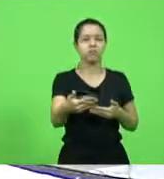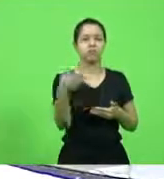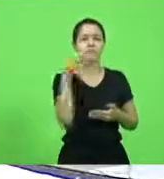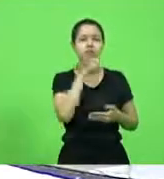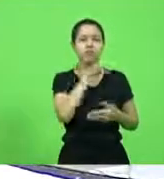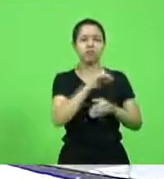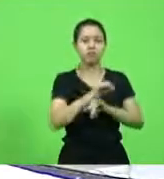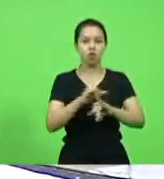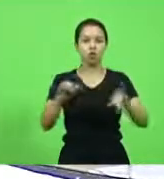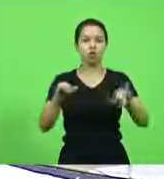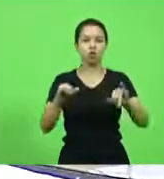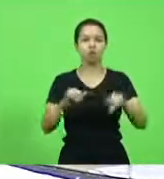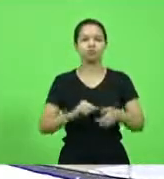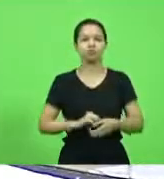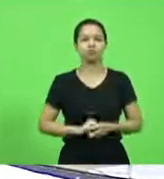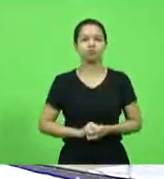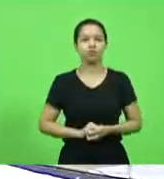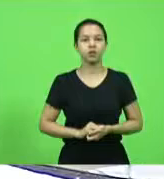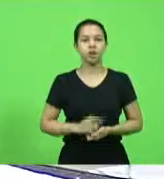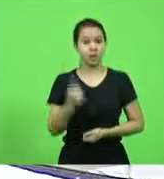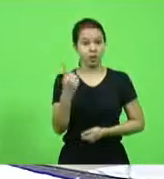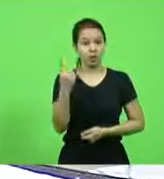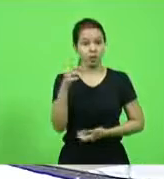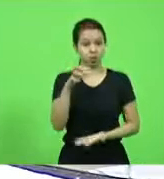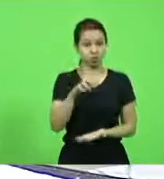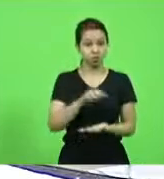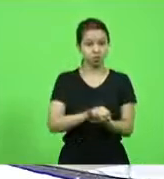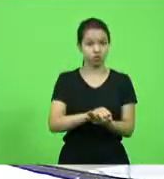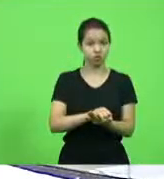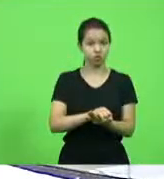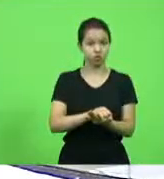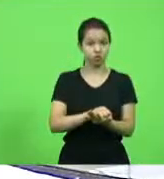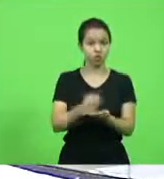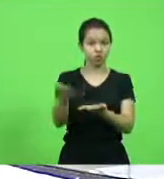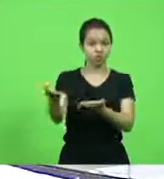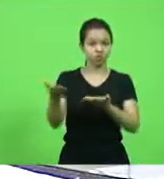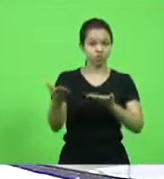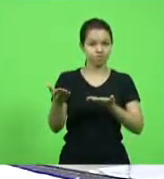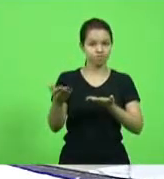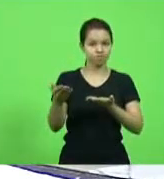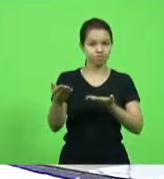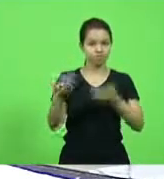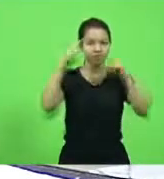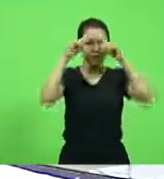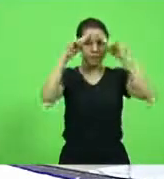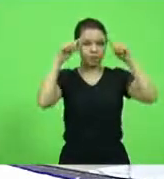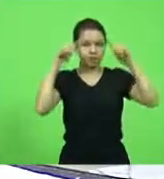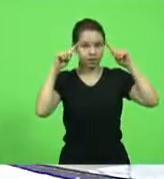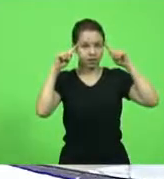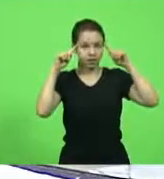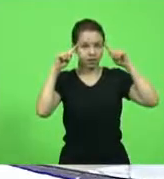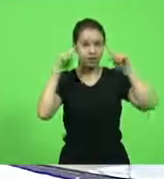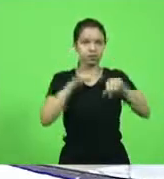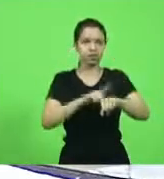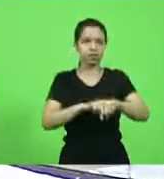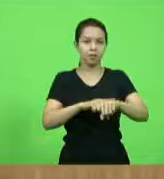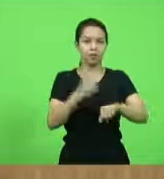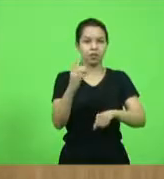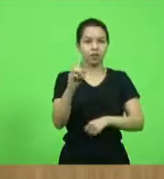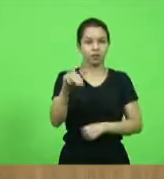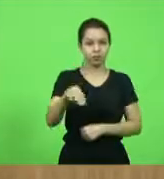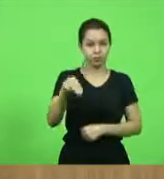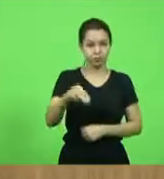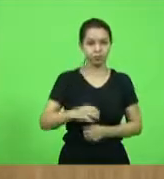comunicações. Primeiro, o deputado inscrito, Neudir Sareta, por 10 minutos, deputado. Senhor